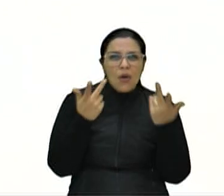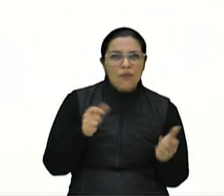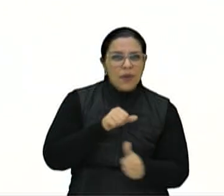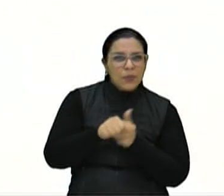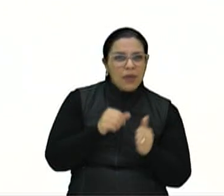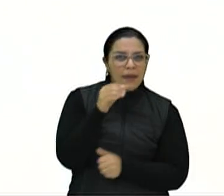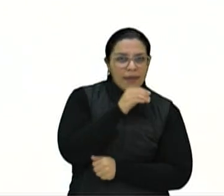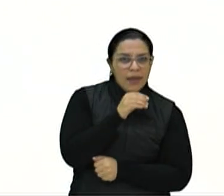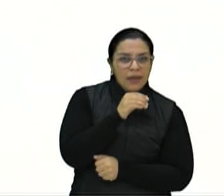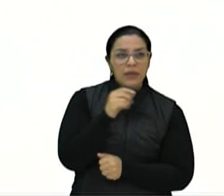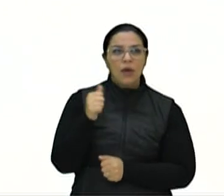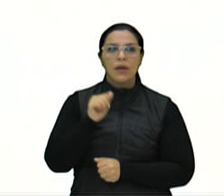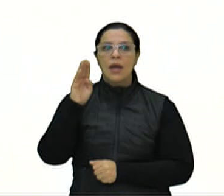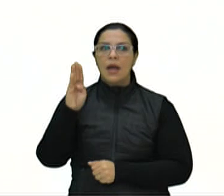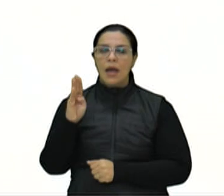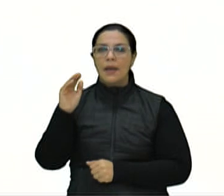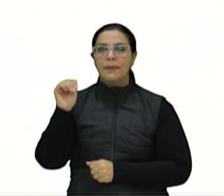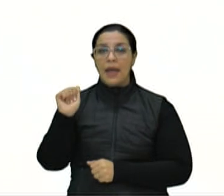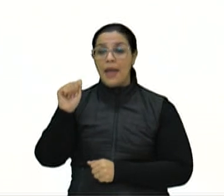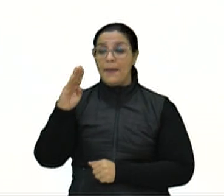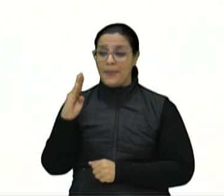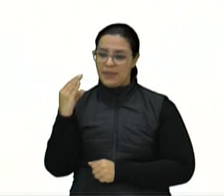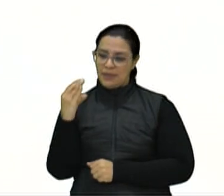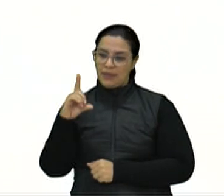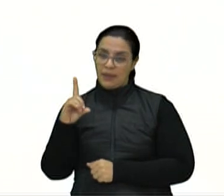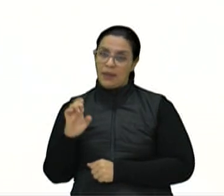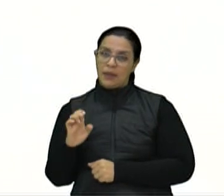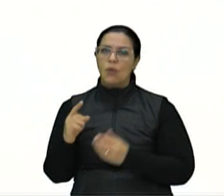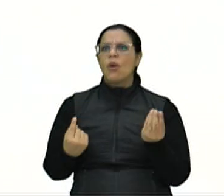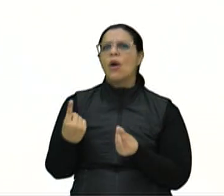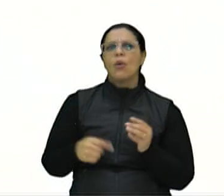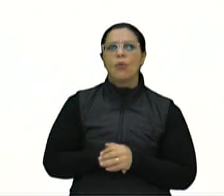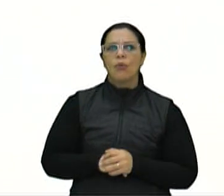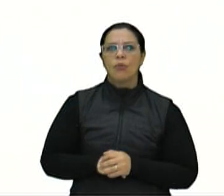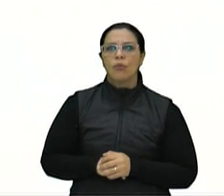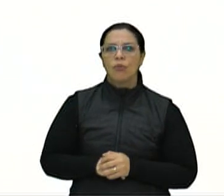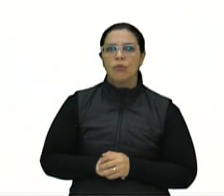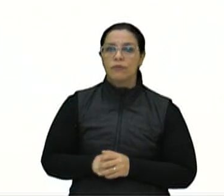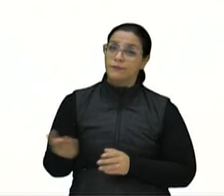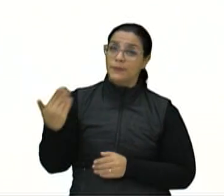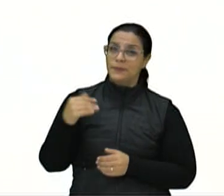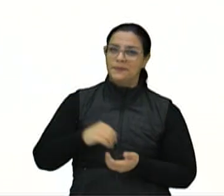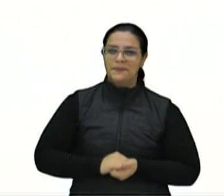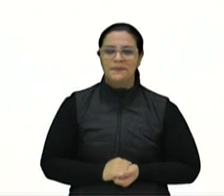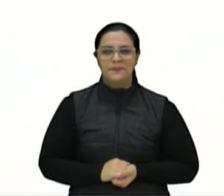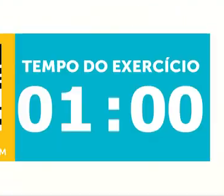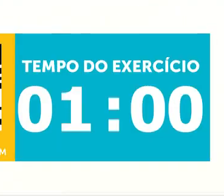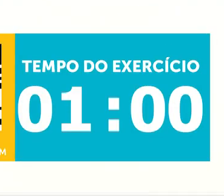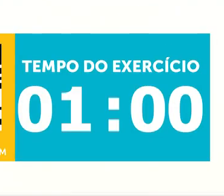você relacione isso com a letra A, B, C ou D. Sua vez.